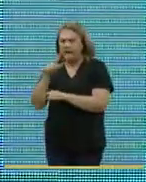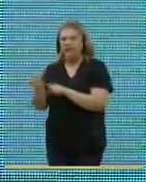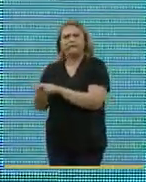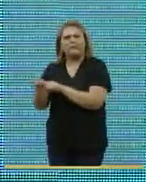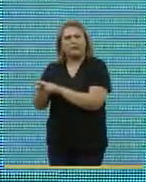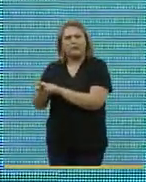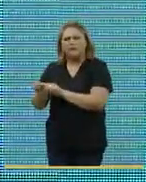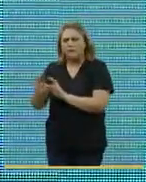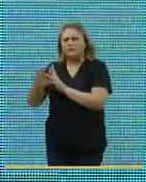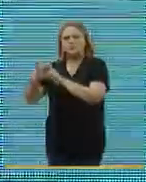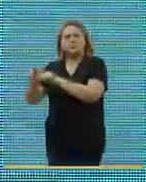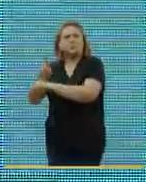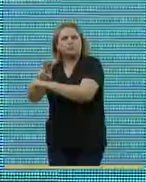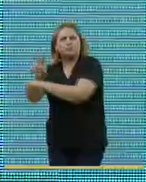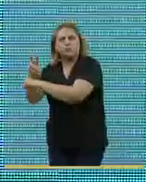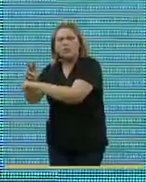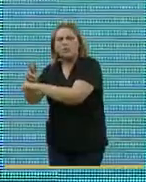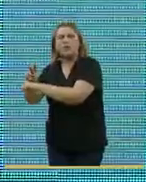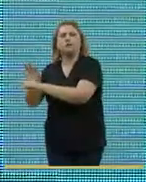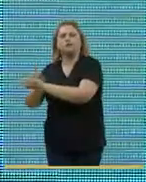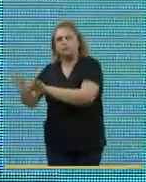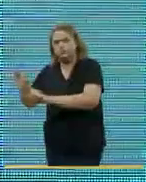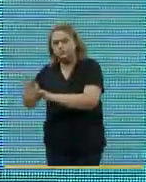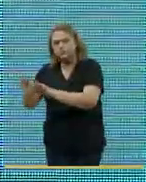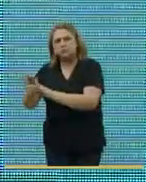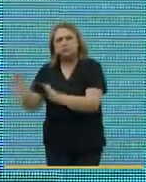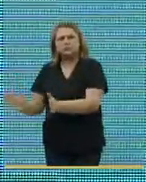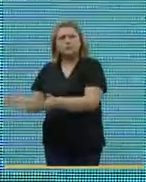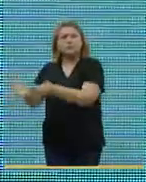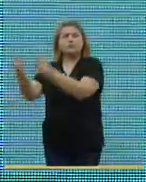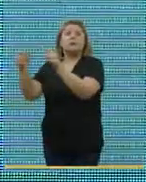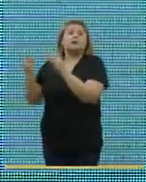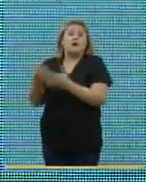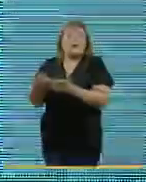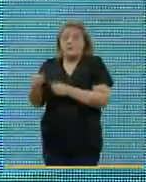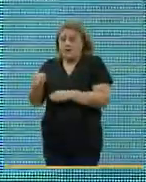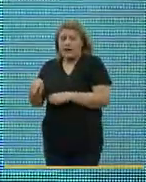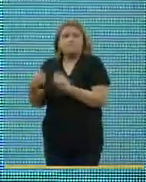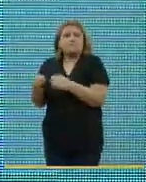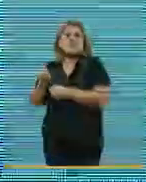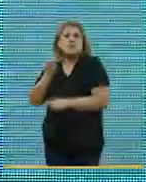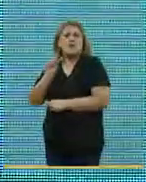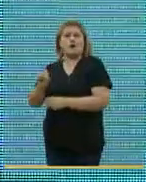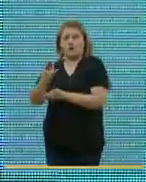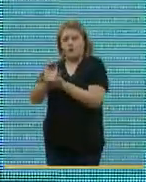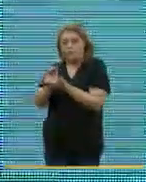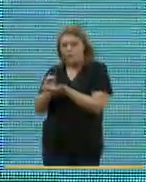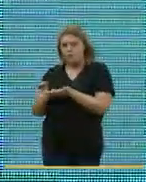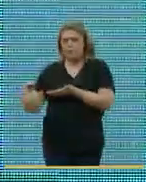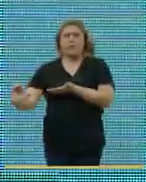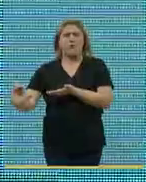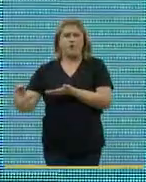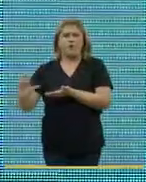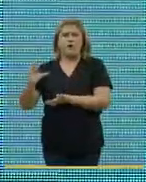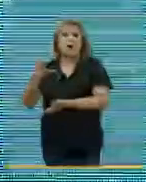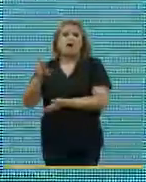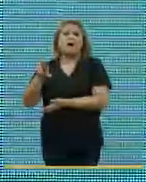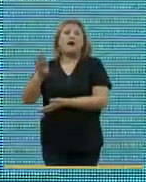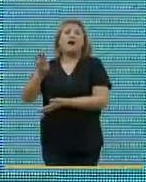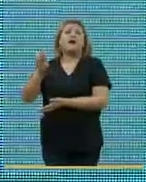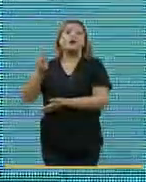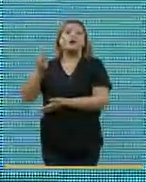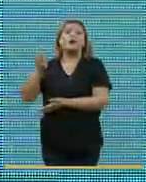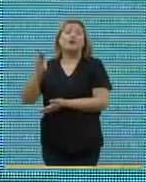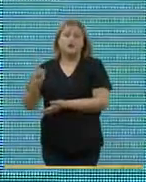concluir aperfeiçoado nós precisamos fazer chegar o crédito volume na hora certa especialmente o pronaf o grande drama da